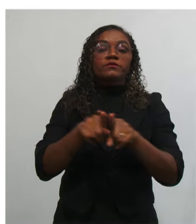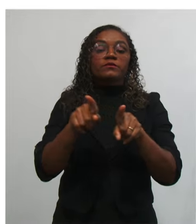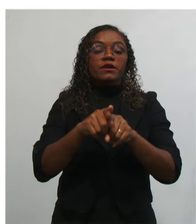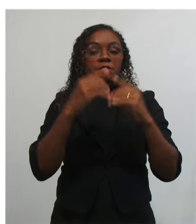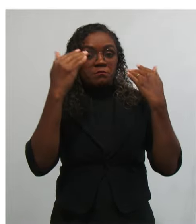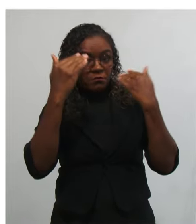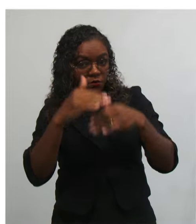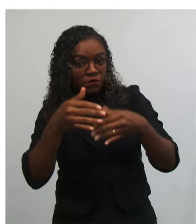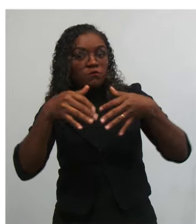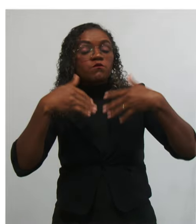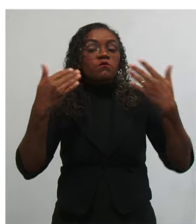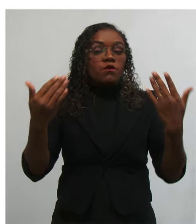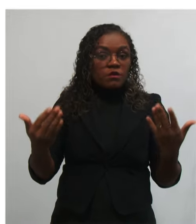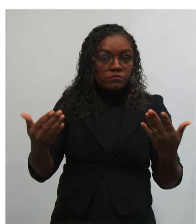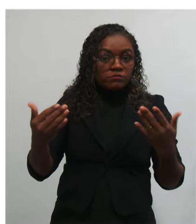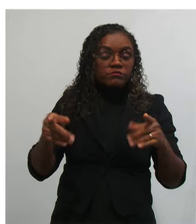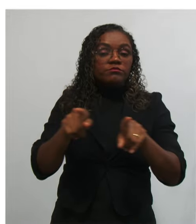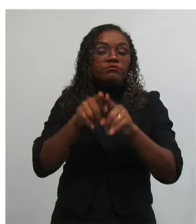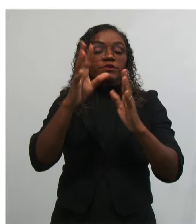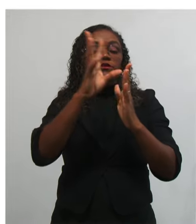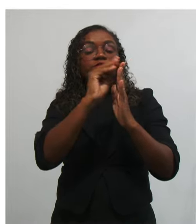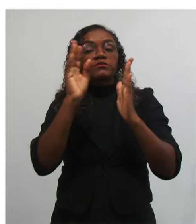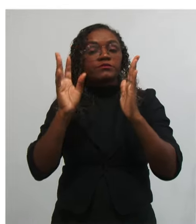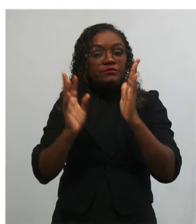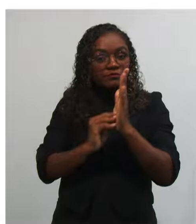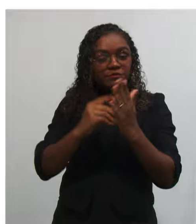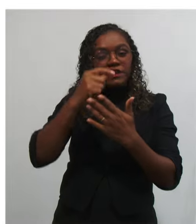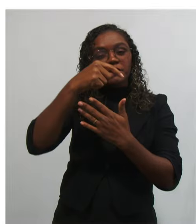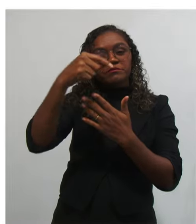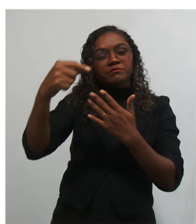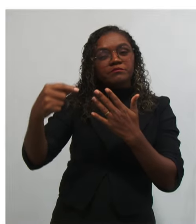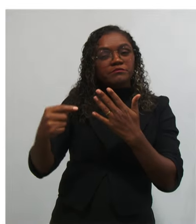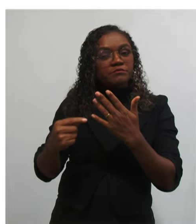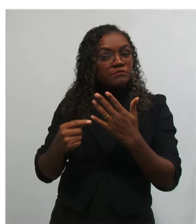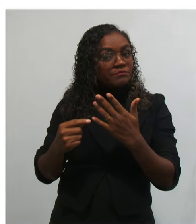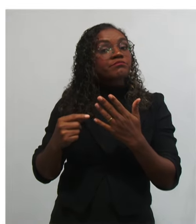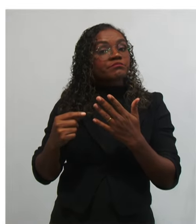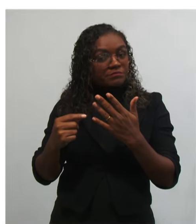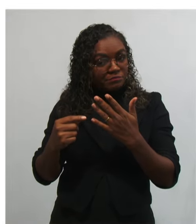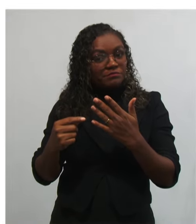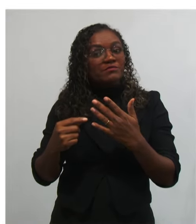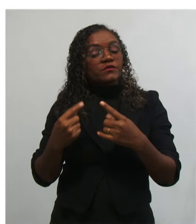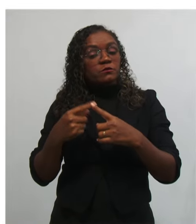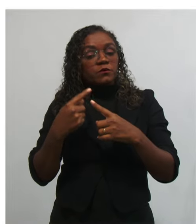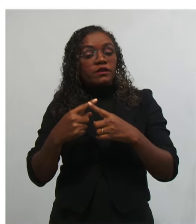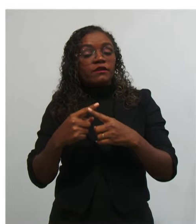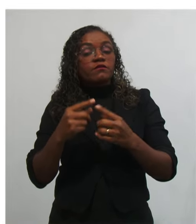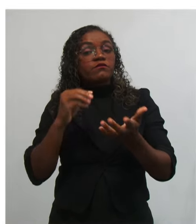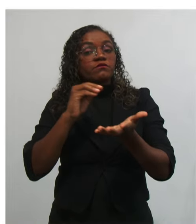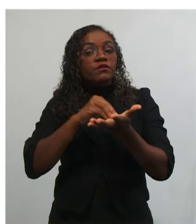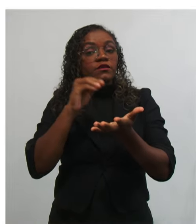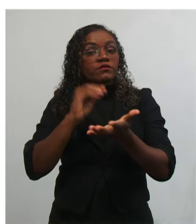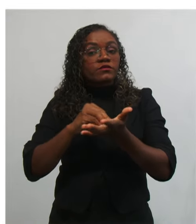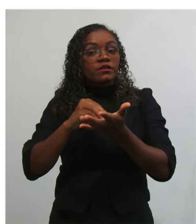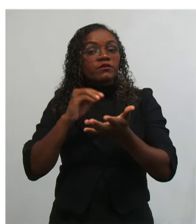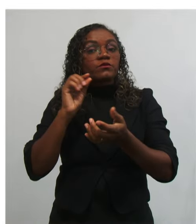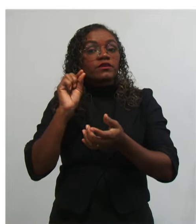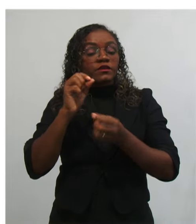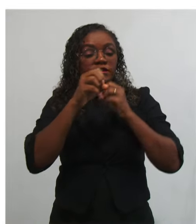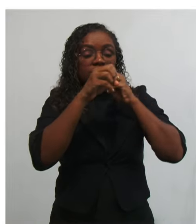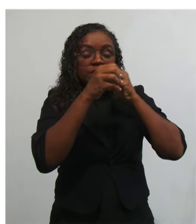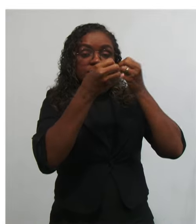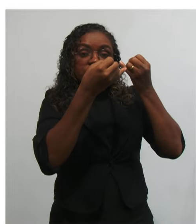conteúdo muitas vezes é retirado do contexto ou eh com pouco esclarecimento pro aluno sobre